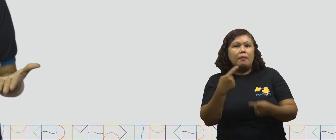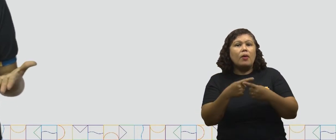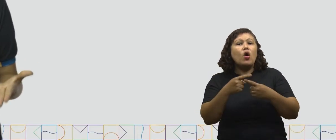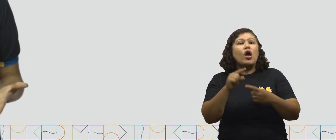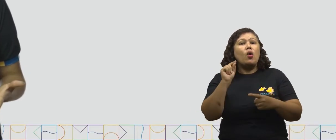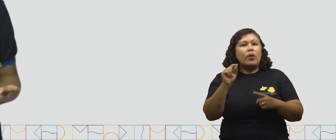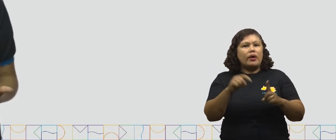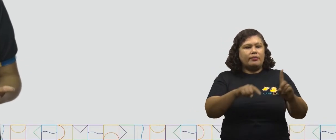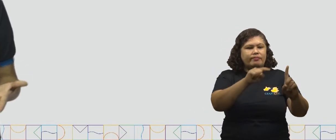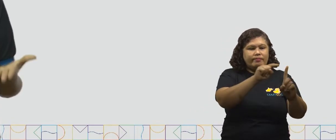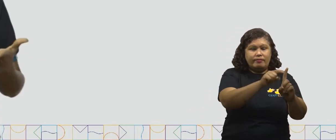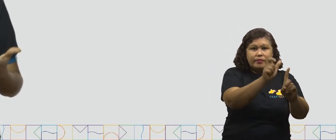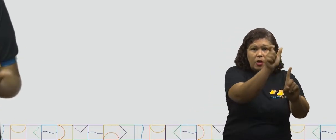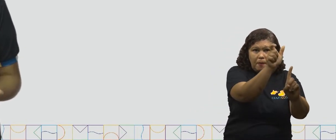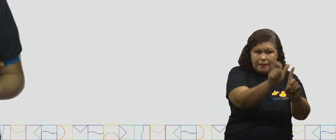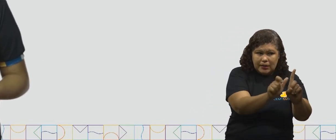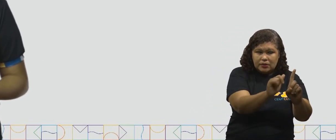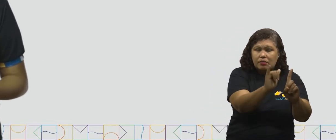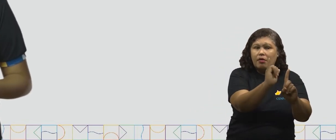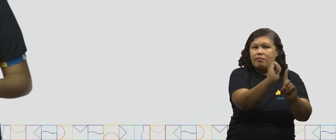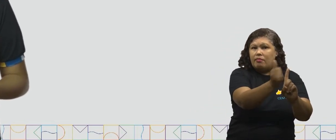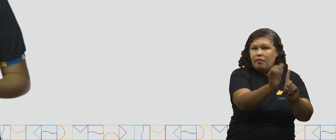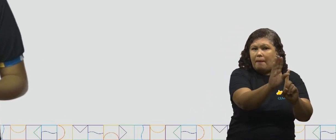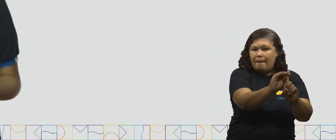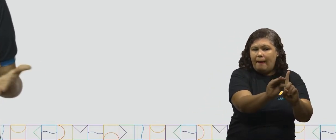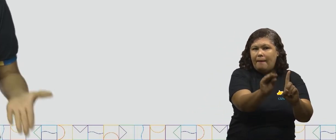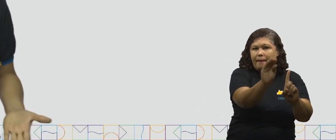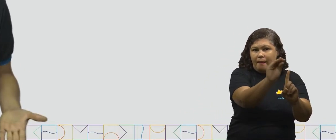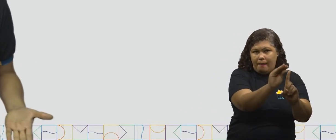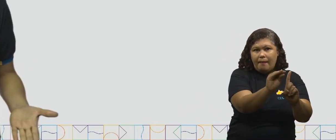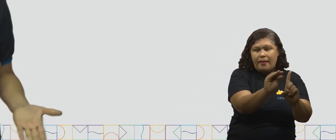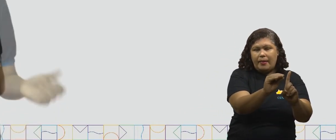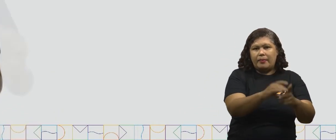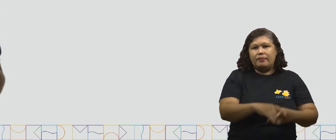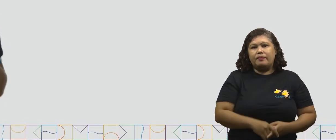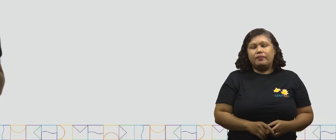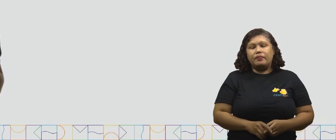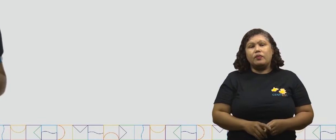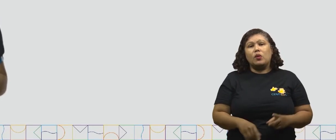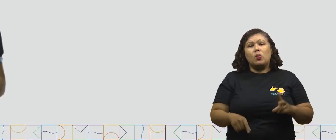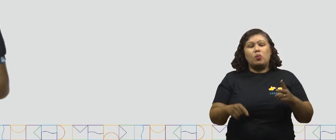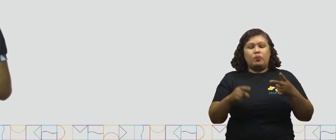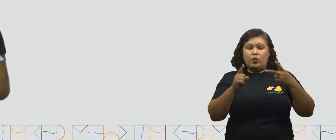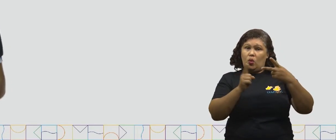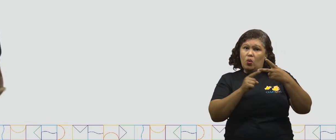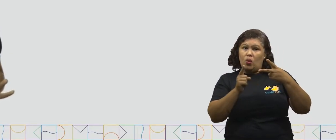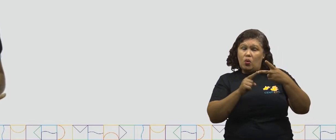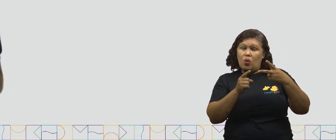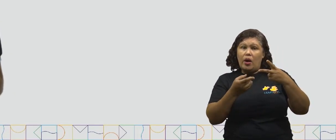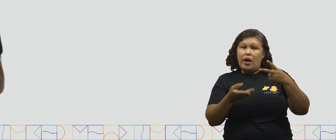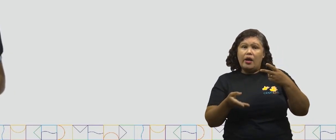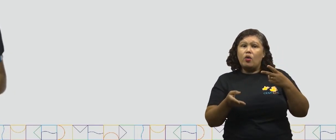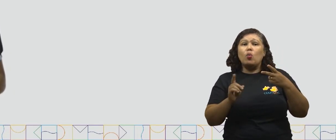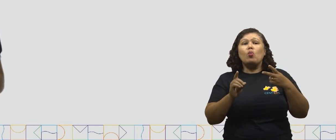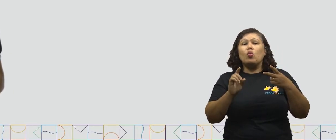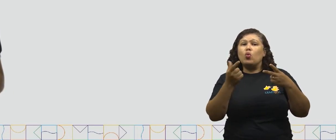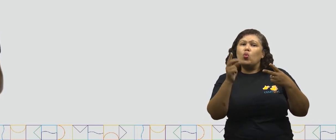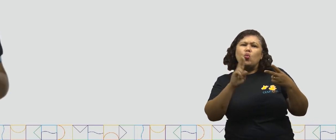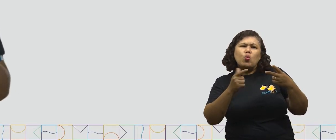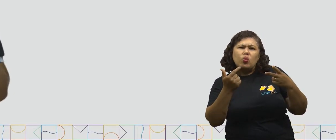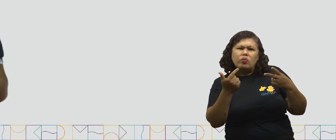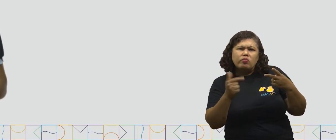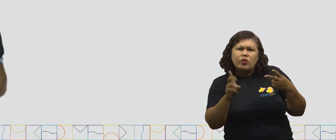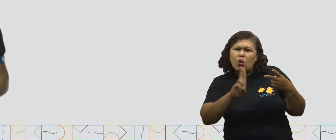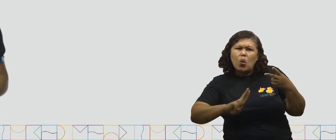meio dessas pontuações que a fala de alguma personagem aparecerá. A outra forma é quando não utilizamos essas